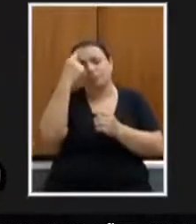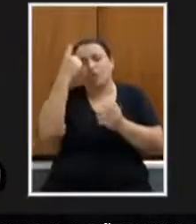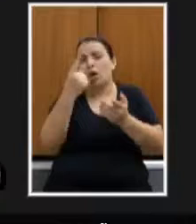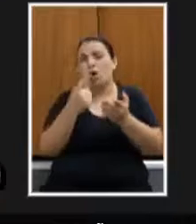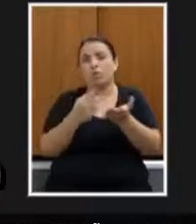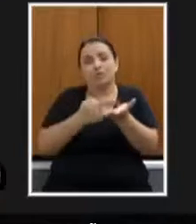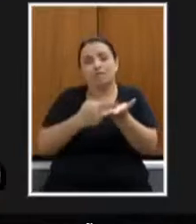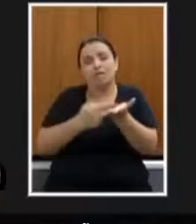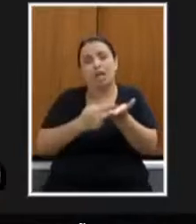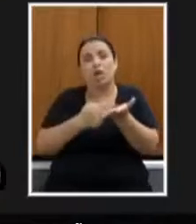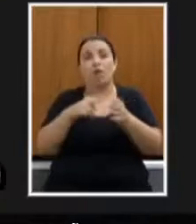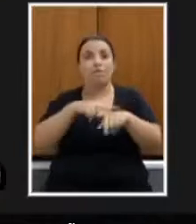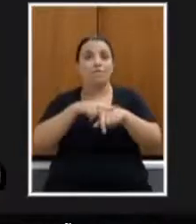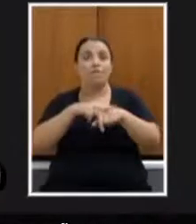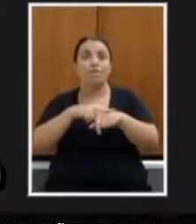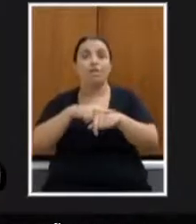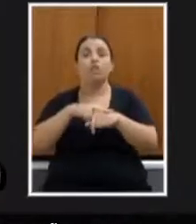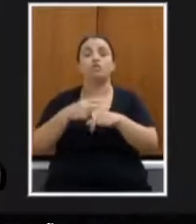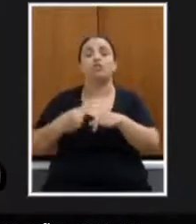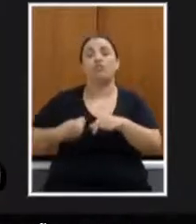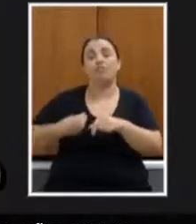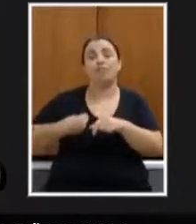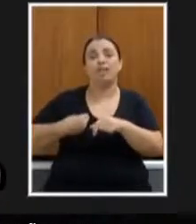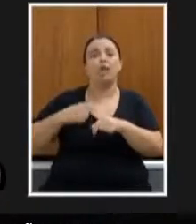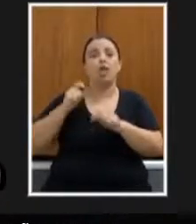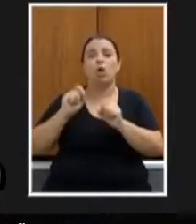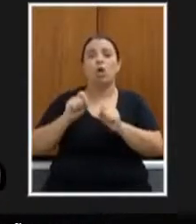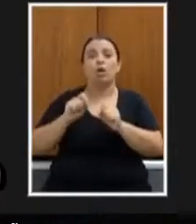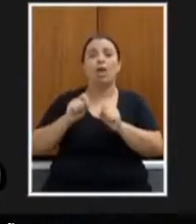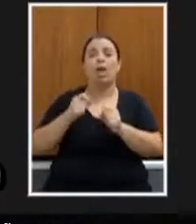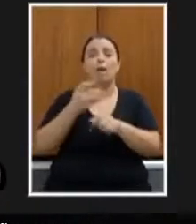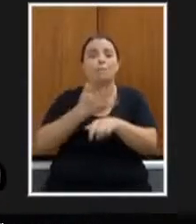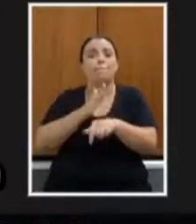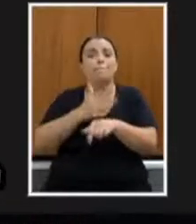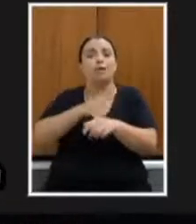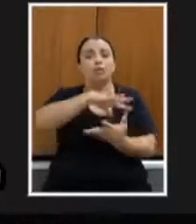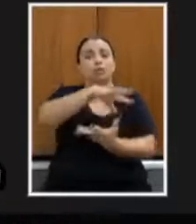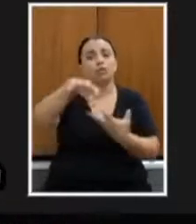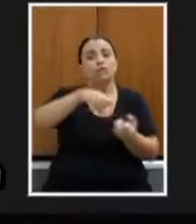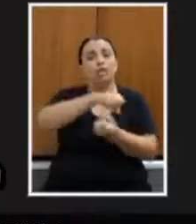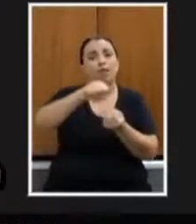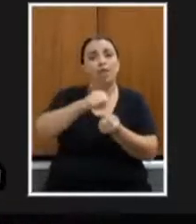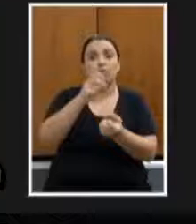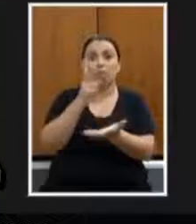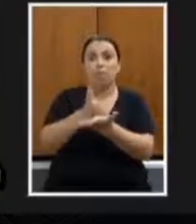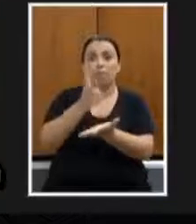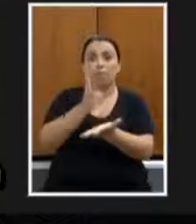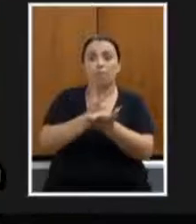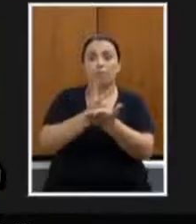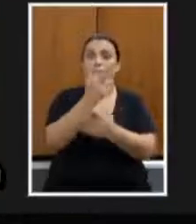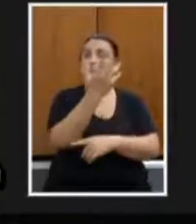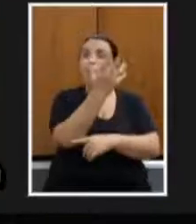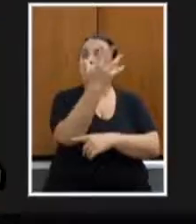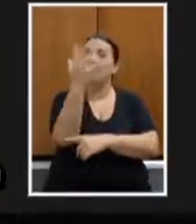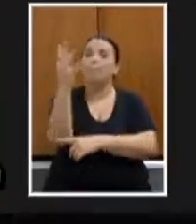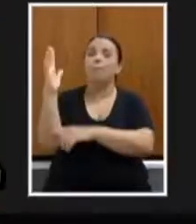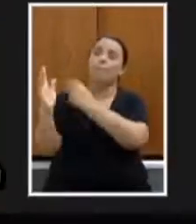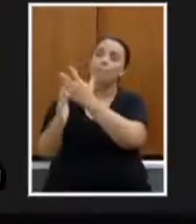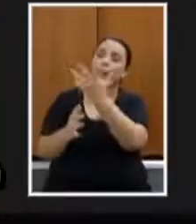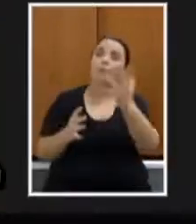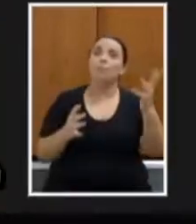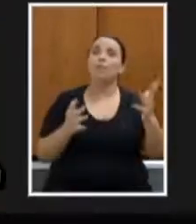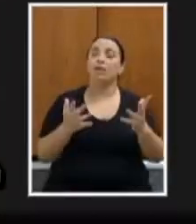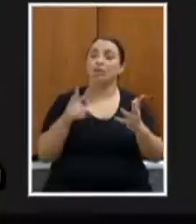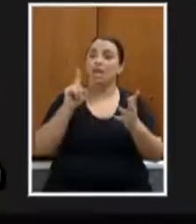nosso estado práticas sustentáveis de produção, preservando o meio ambiente. O selo será concedido às empresas do setor